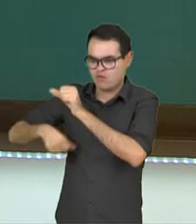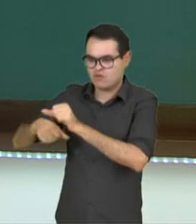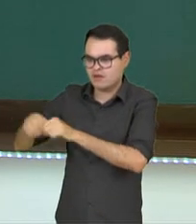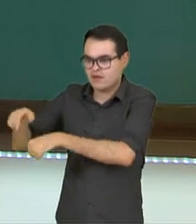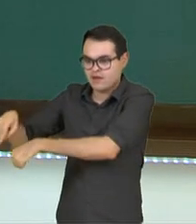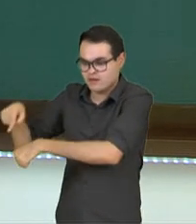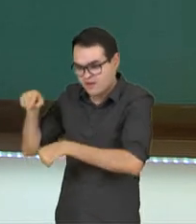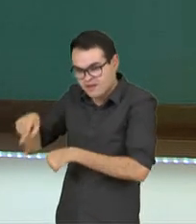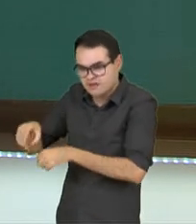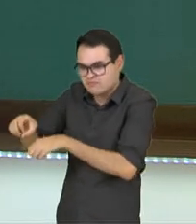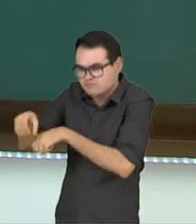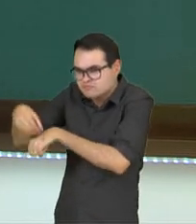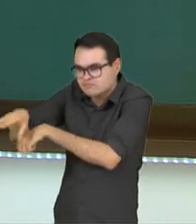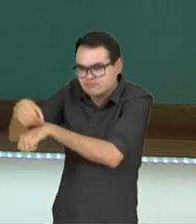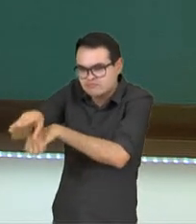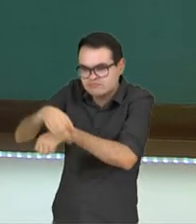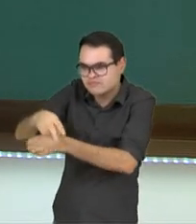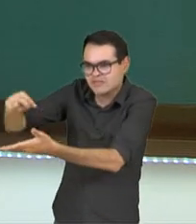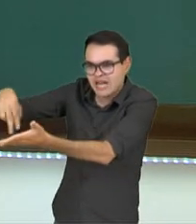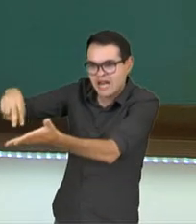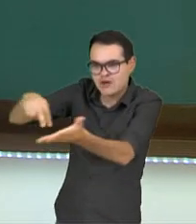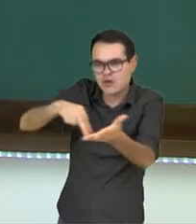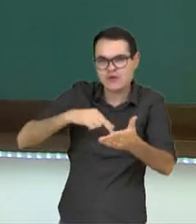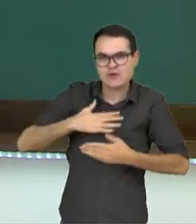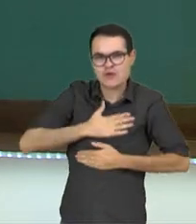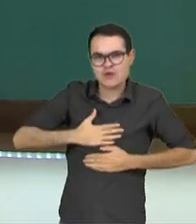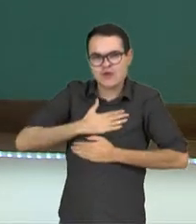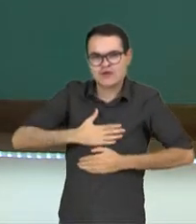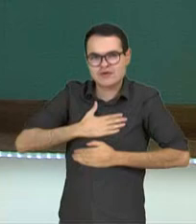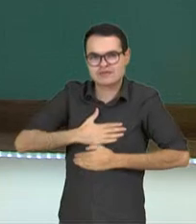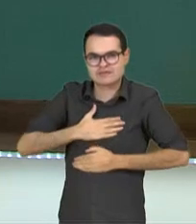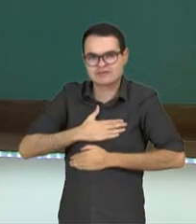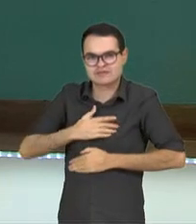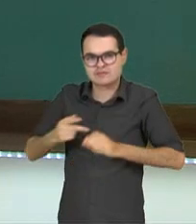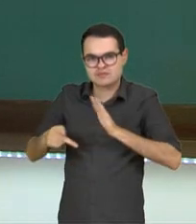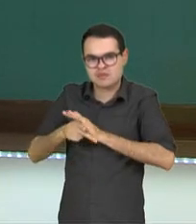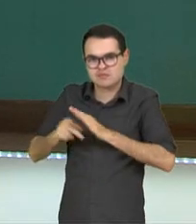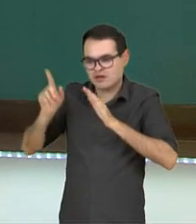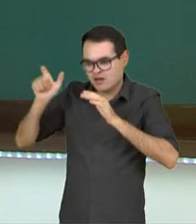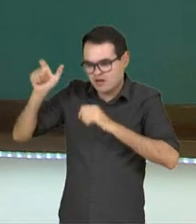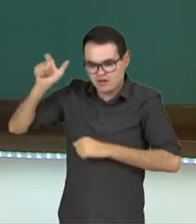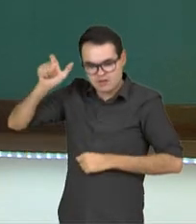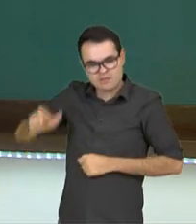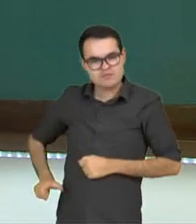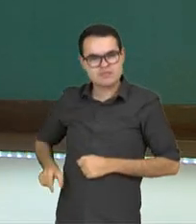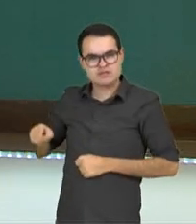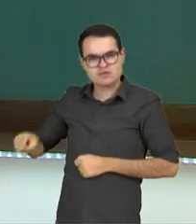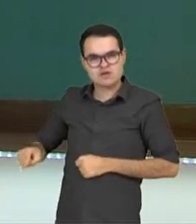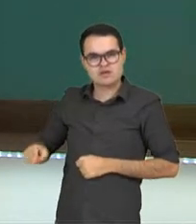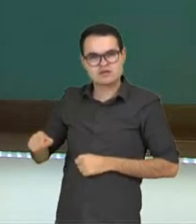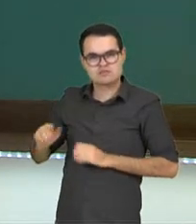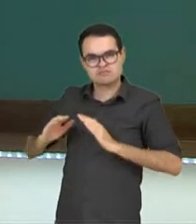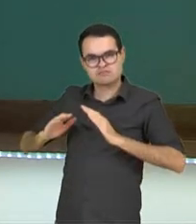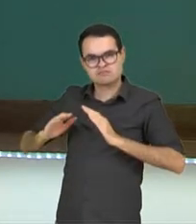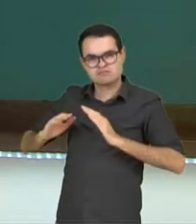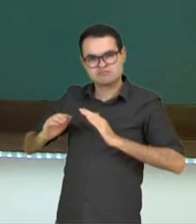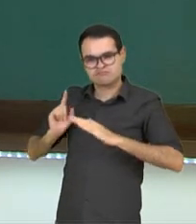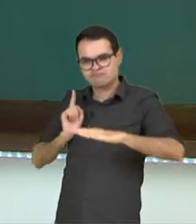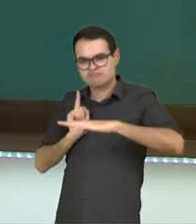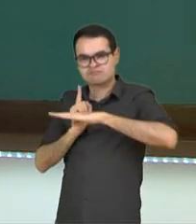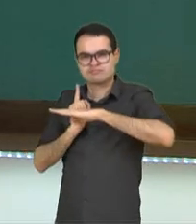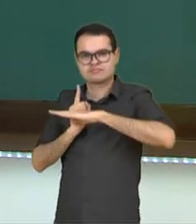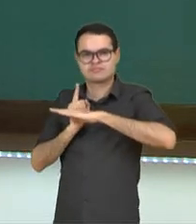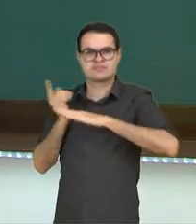leitores. Fizeram de mim um balconista de padaria, alguém que pudesse ter o prazer de ler e escrever.